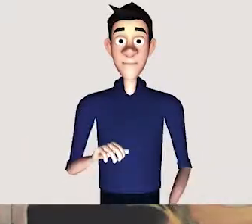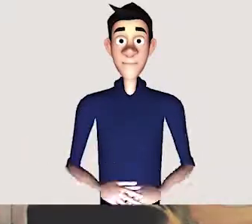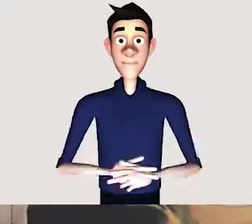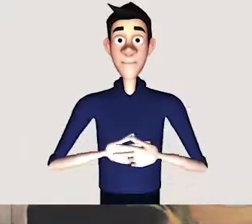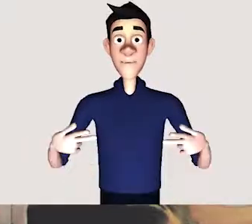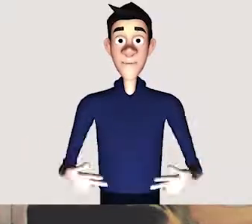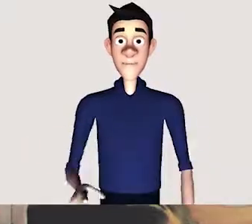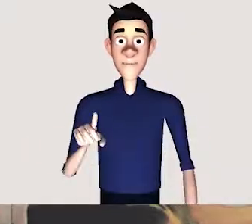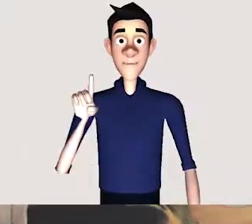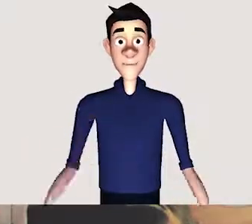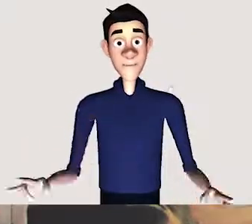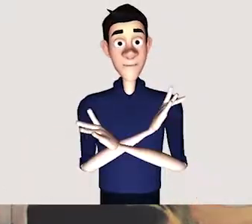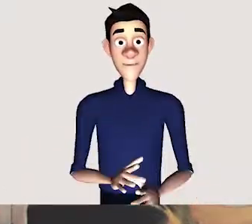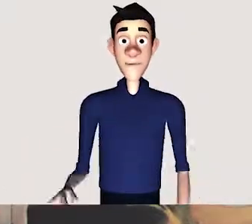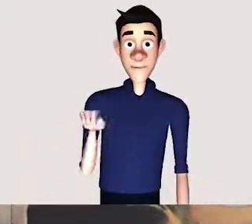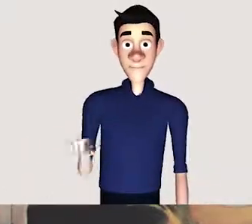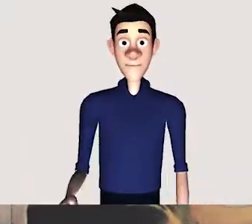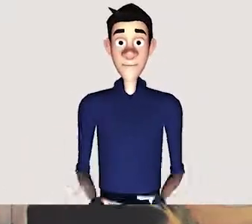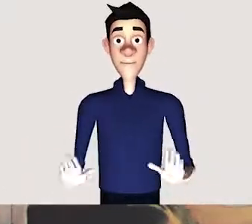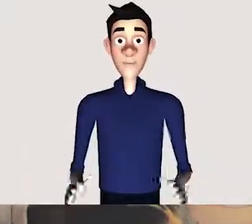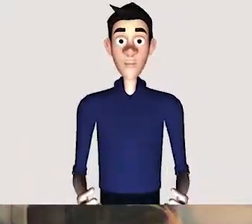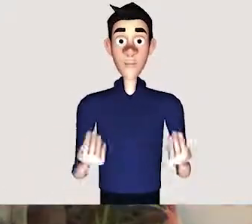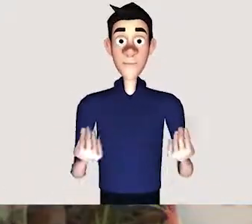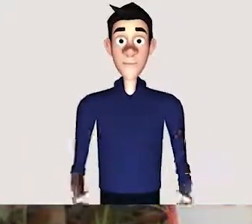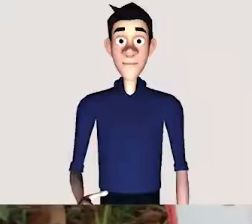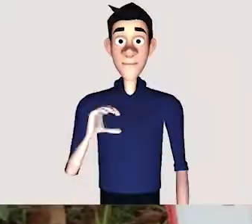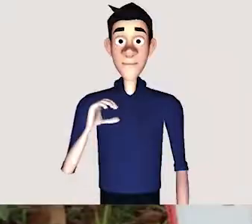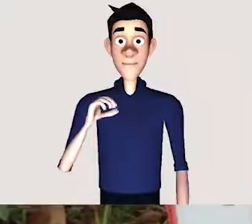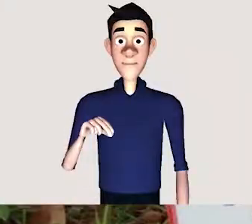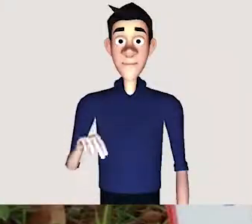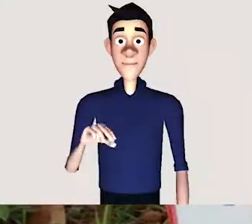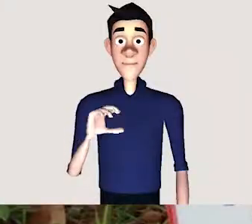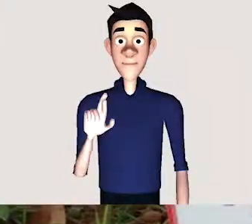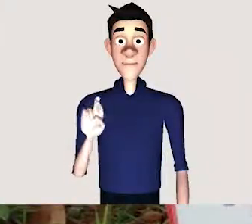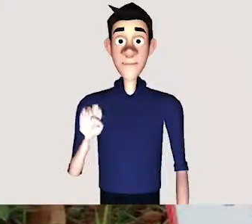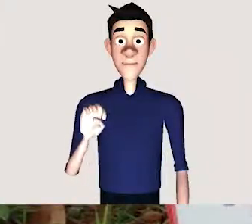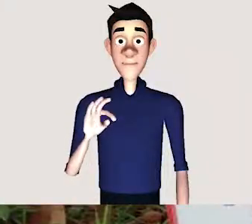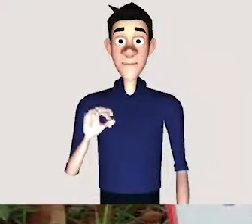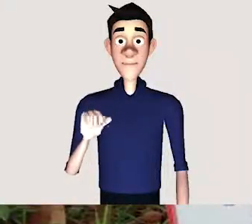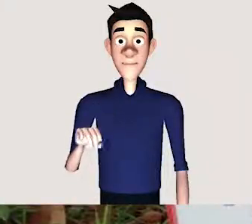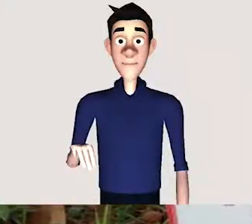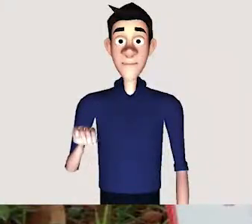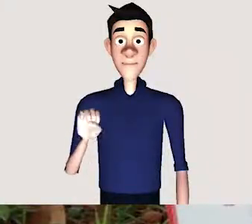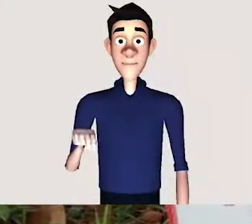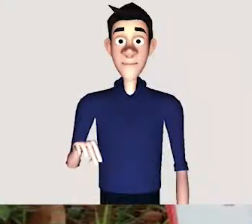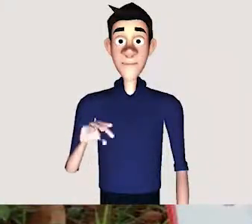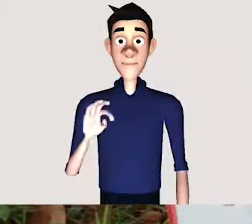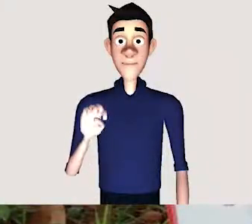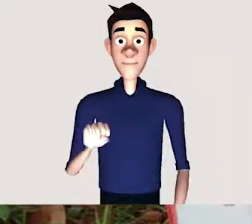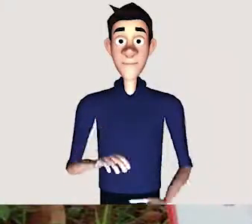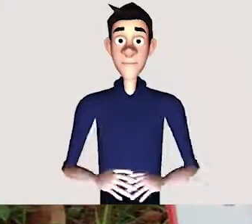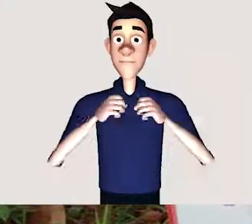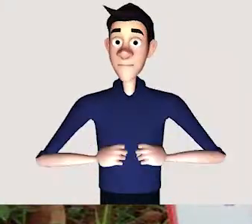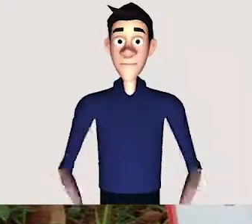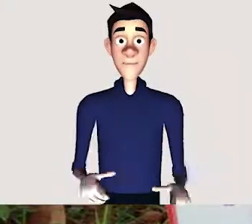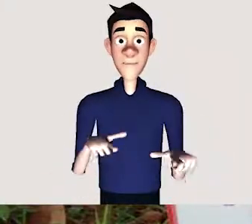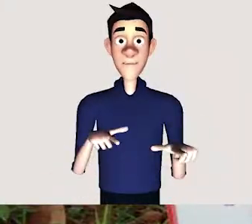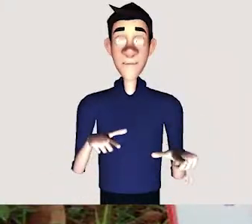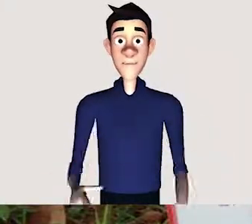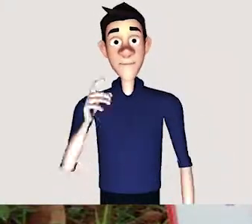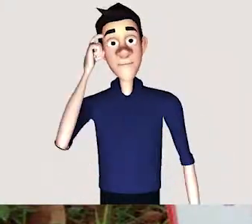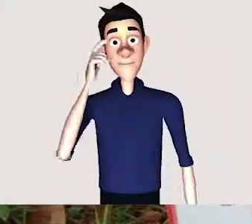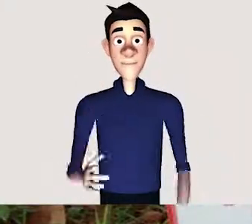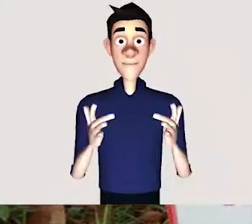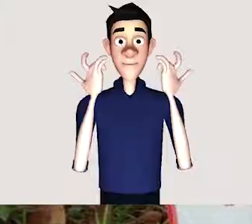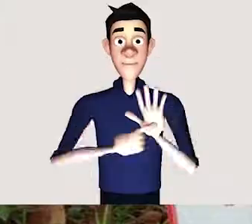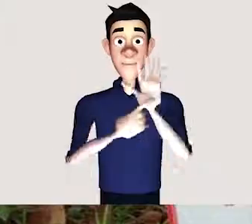aí, porque assim como concretamente podemos trabalhar e pensar